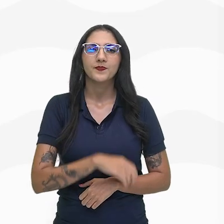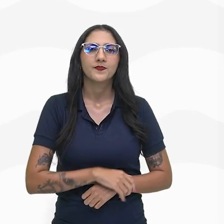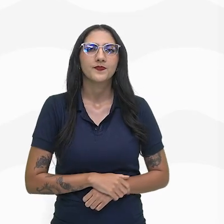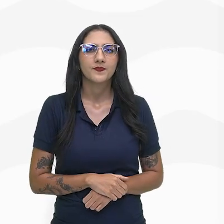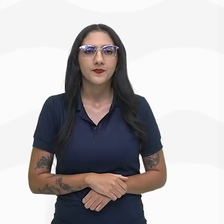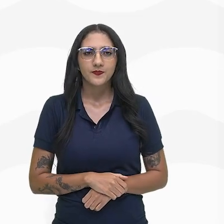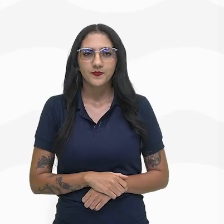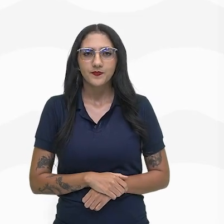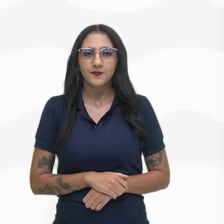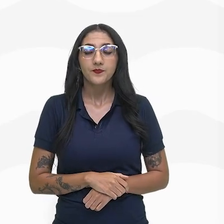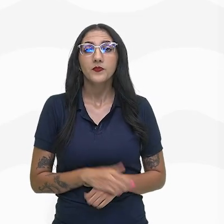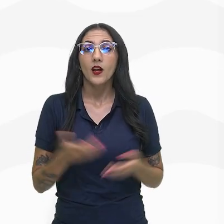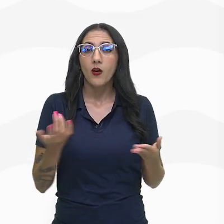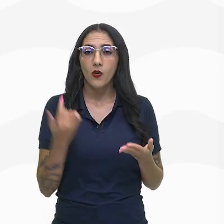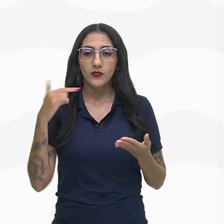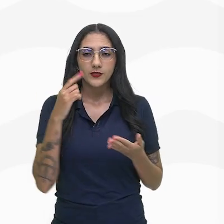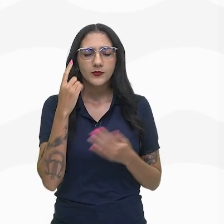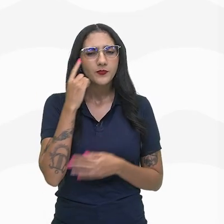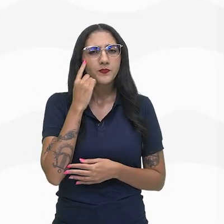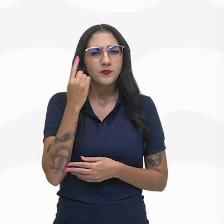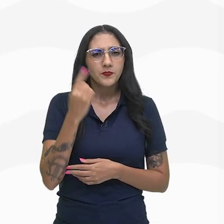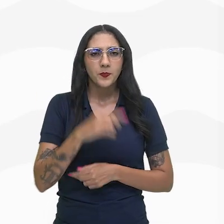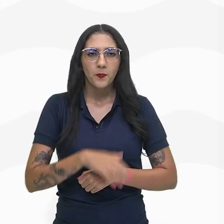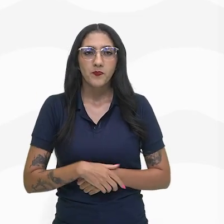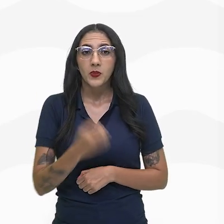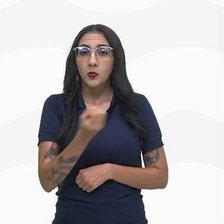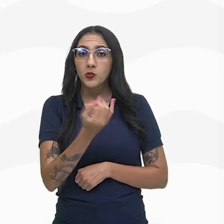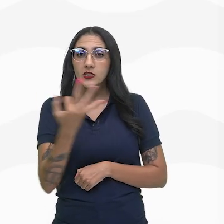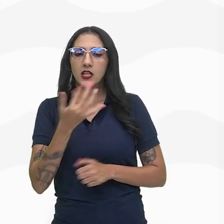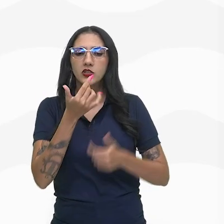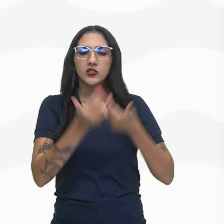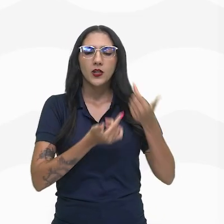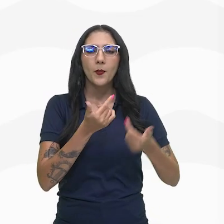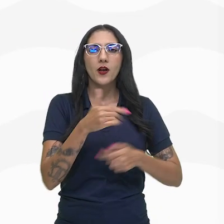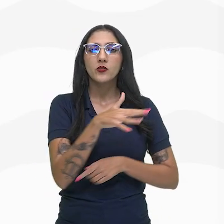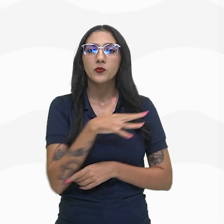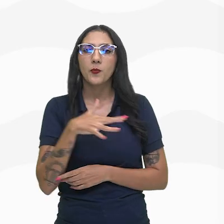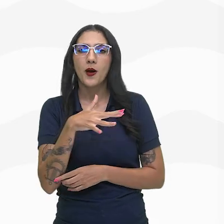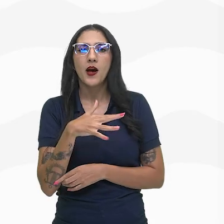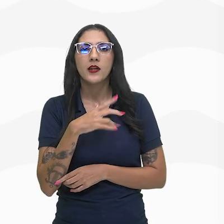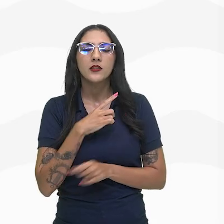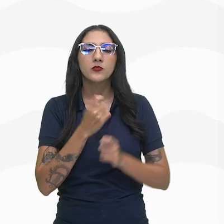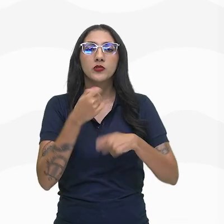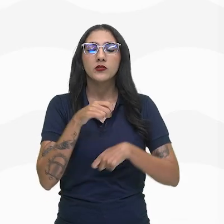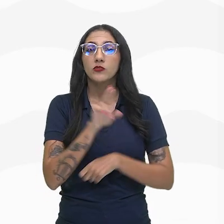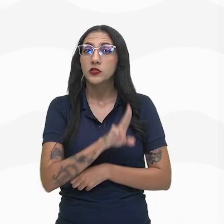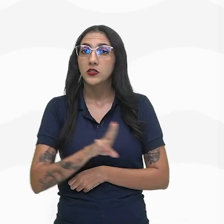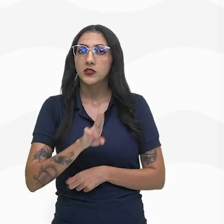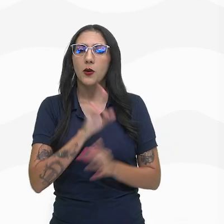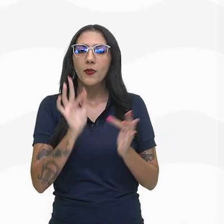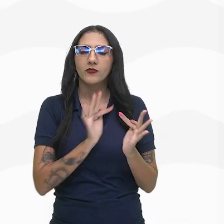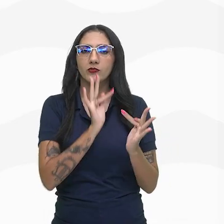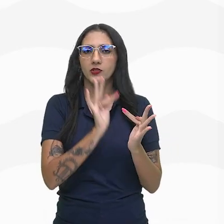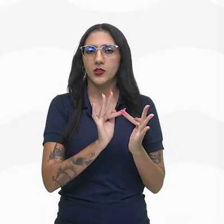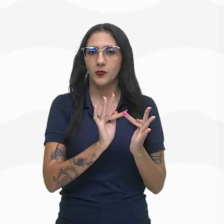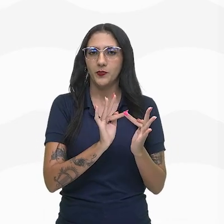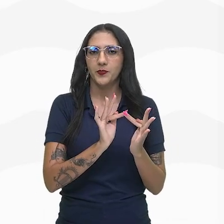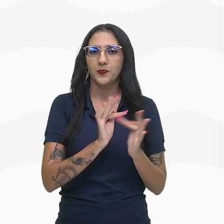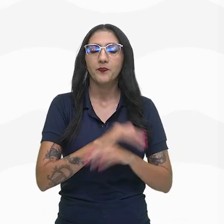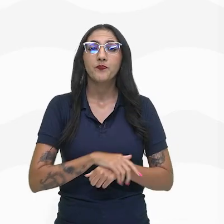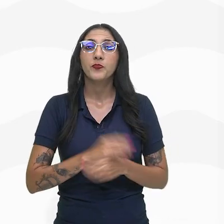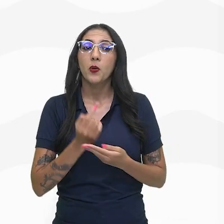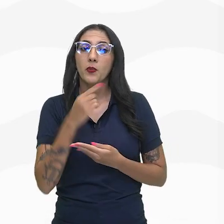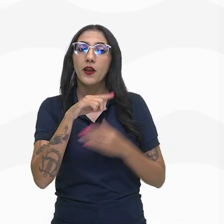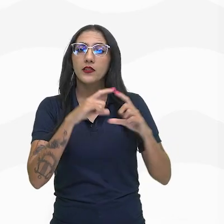aqui. Imagine que o número de empregos de um determinado setor pode ser representado por uma função. E